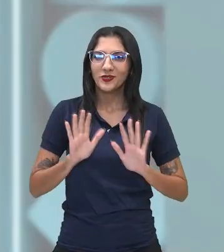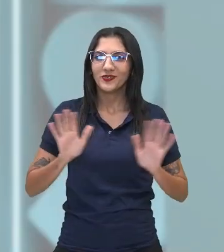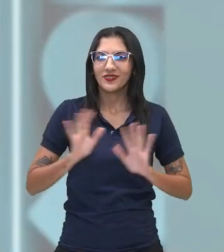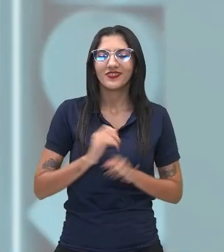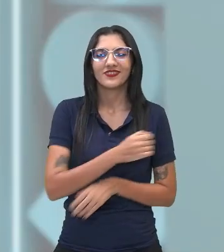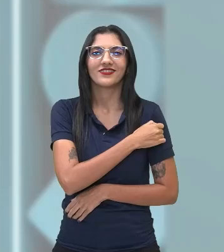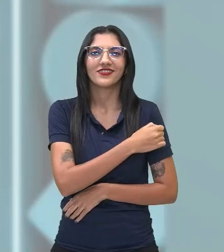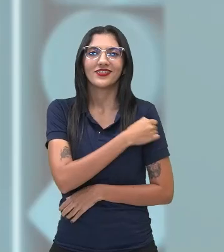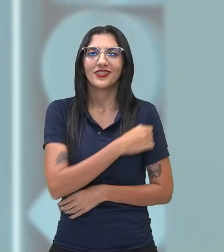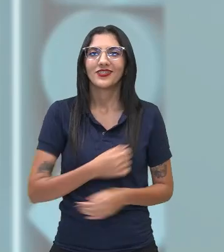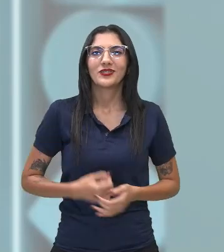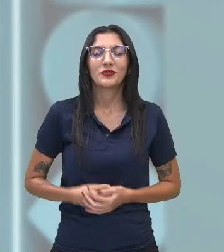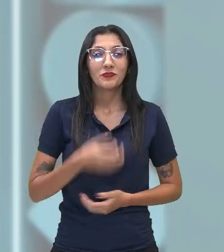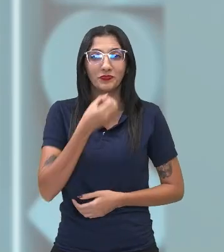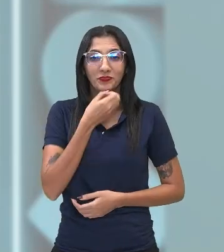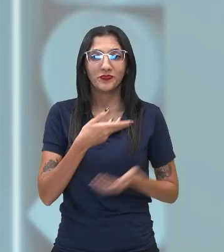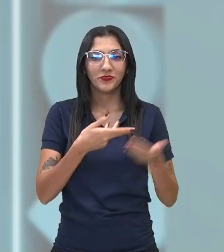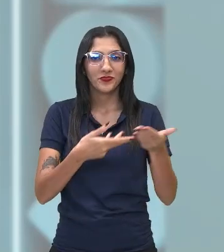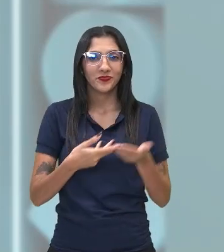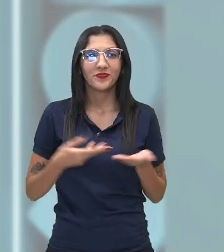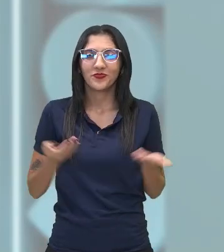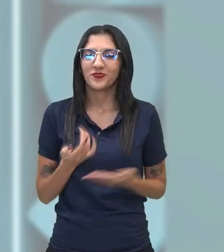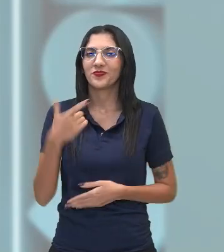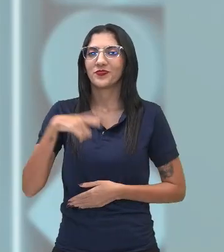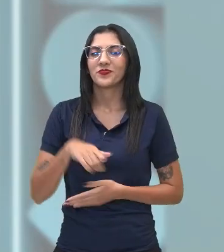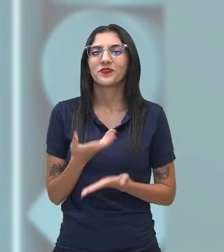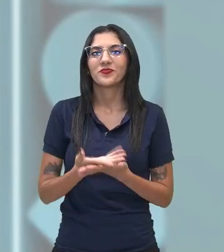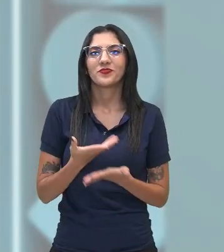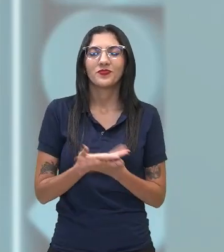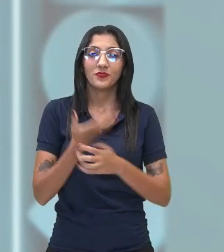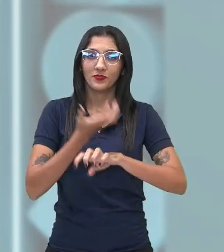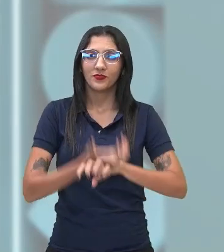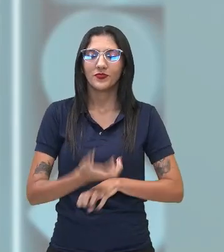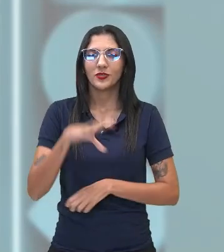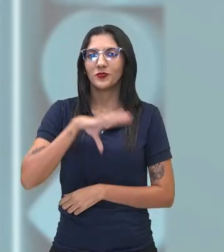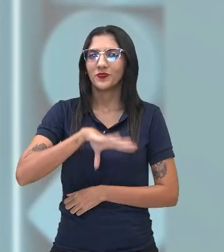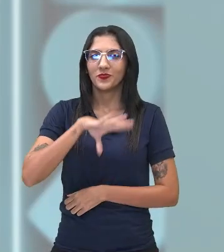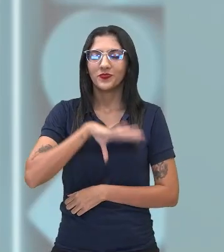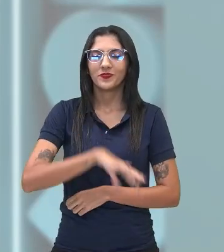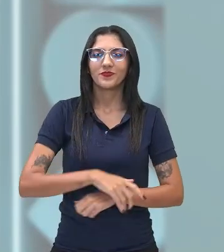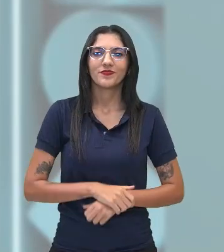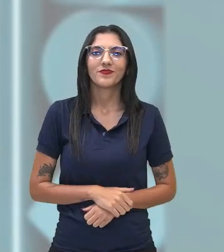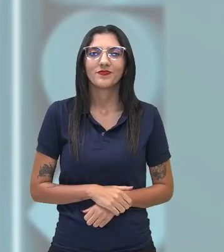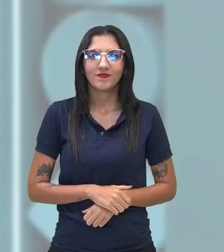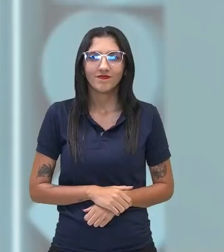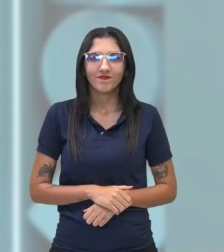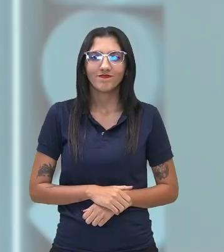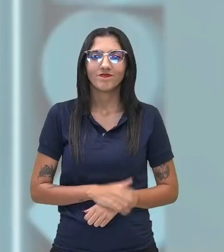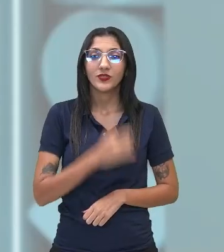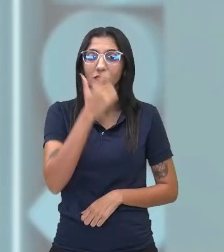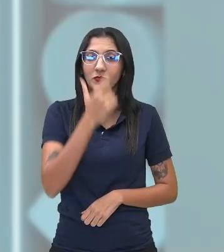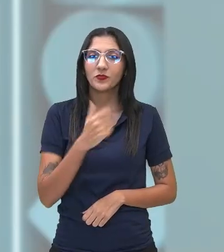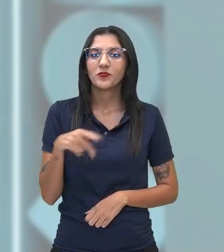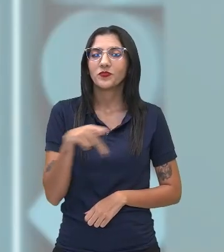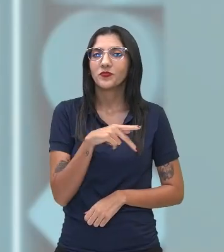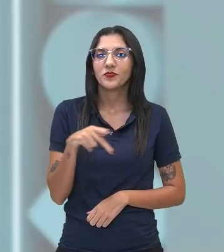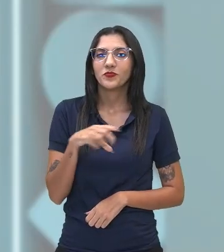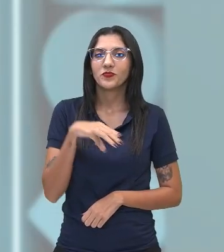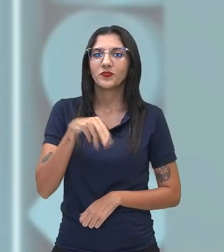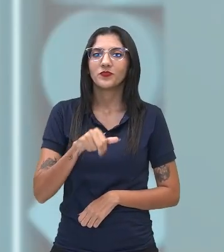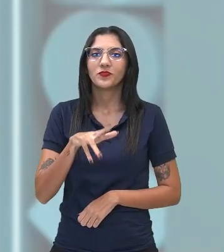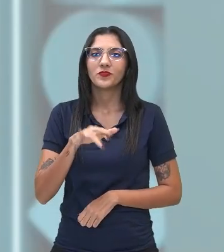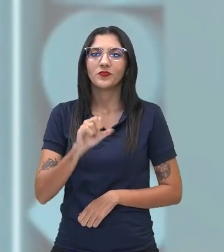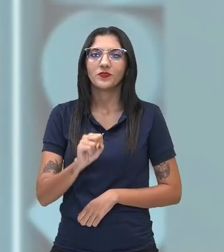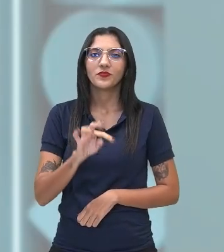pessoal! Sejam todos muito bem-vindos a mais uma aula de língua portuguesa. Sou a professora Maristela Marchante